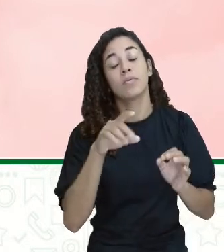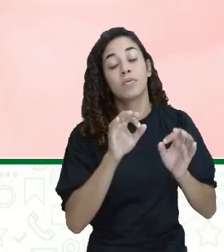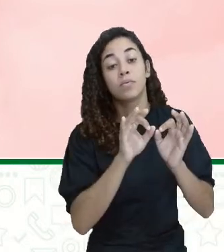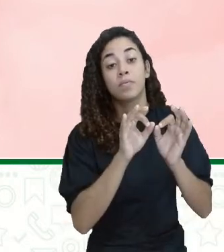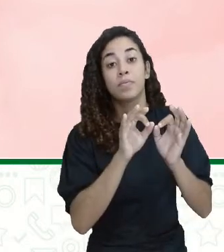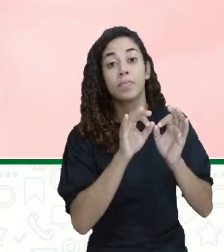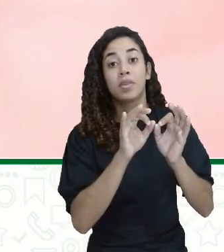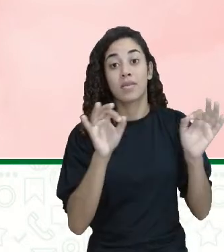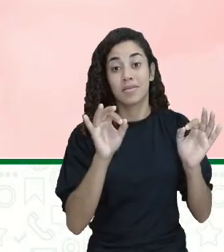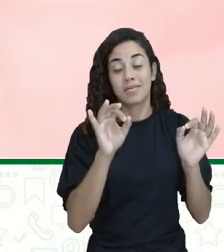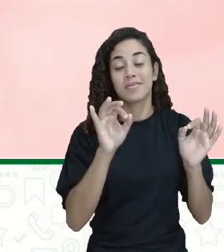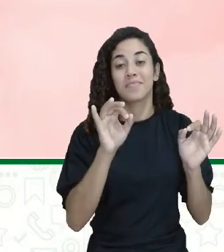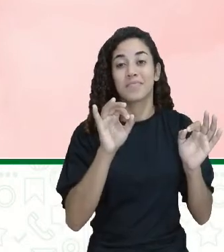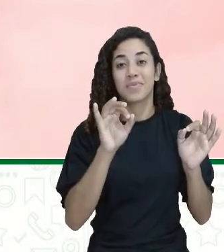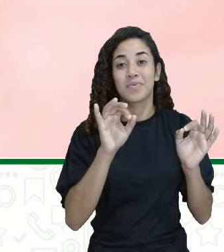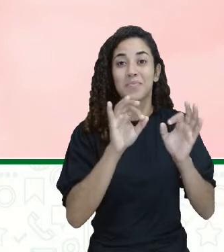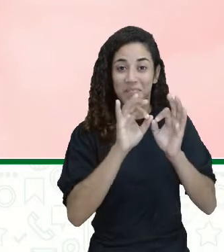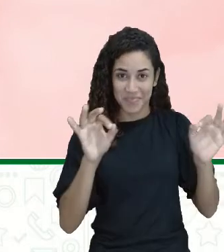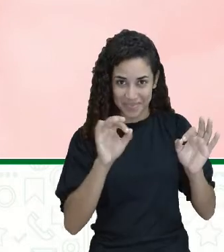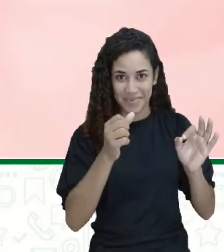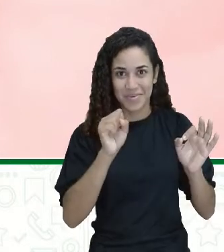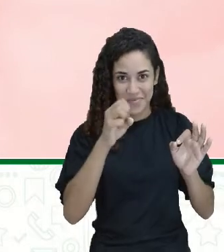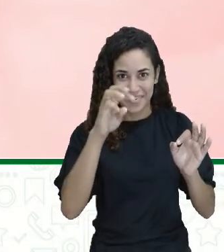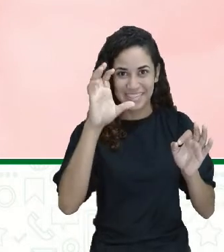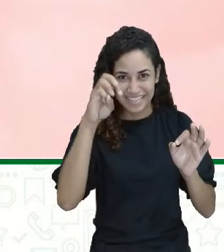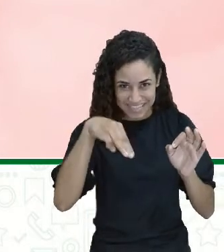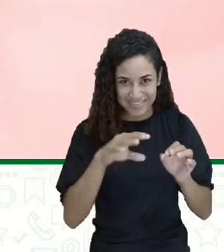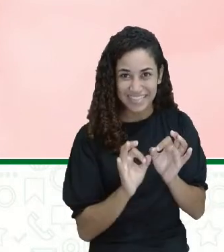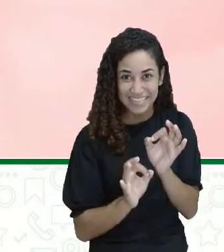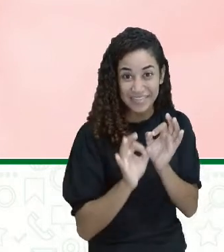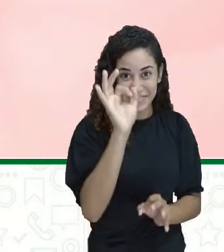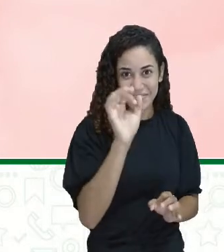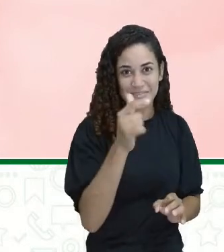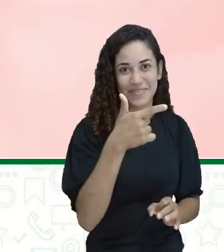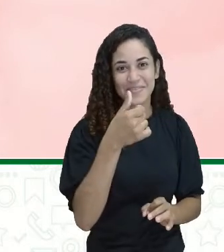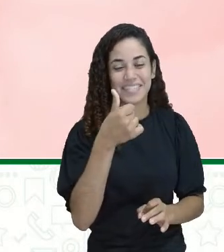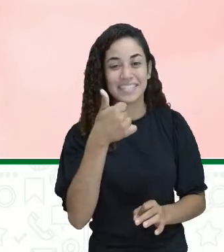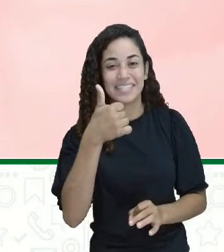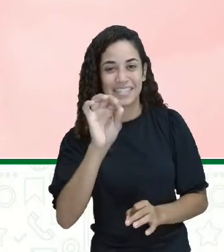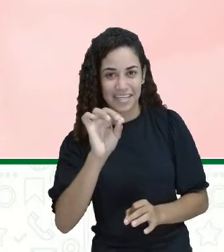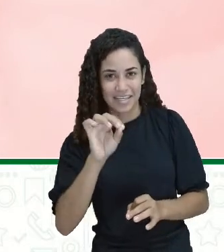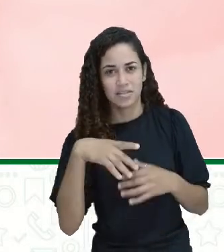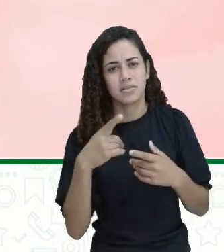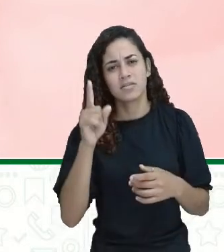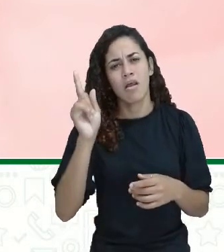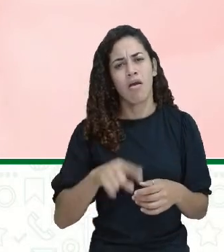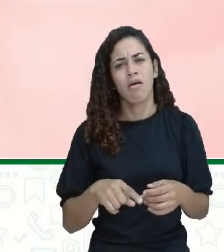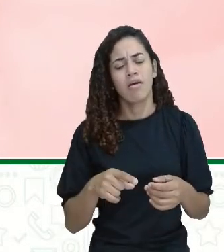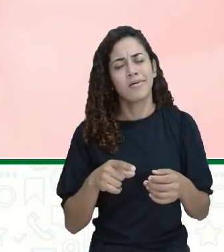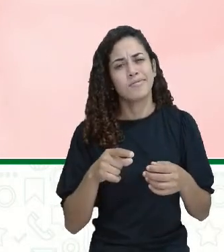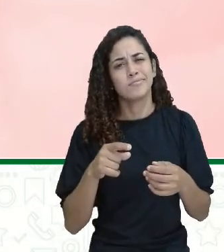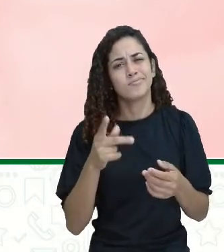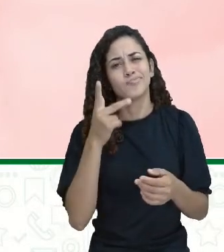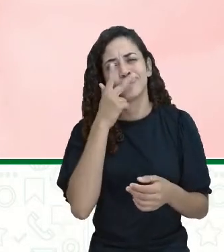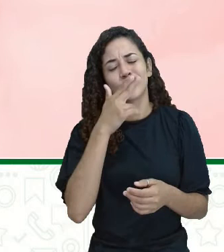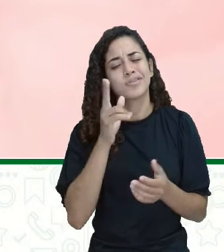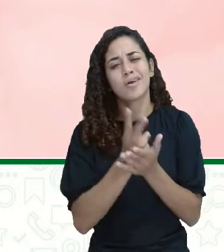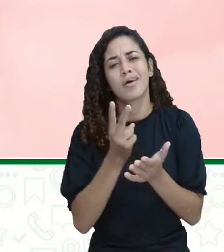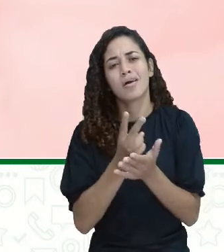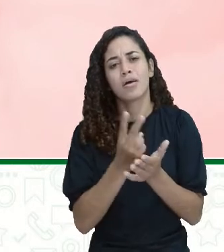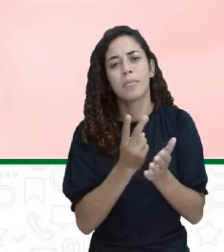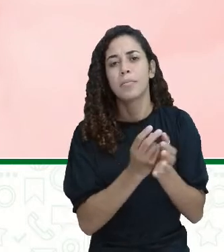10. Em geral, pessoal, as portas têm essa medida. É como se fosse uma medida padrão, tá? Então